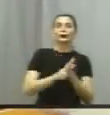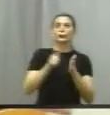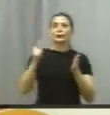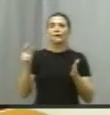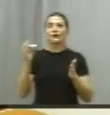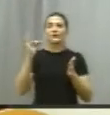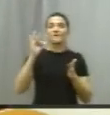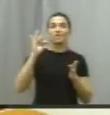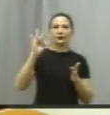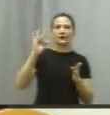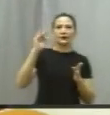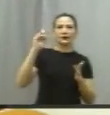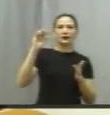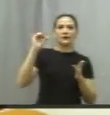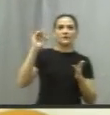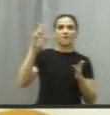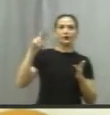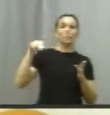uma nova nomeação.